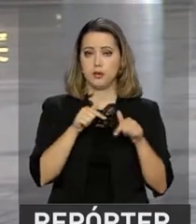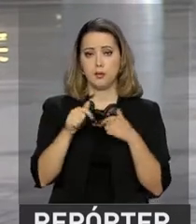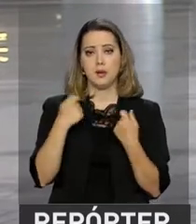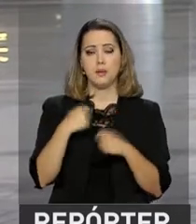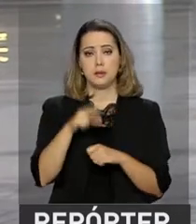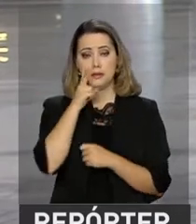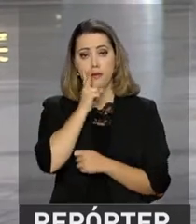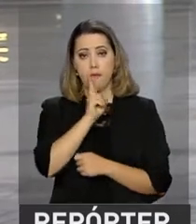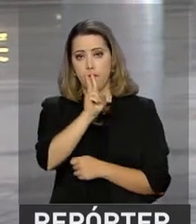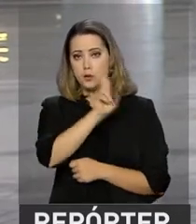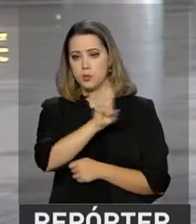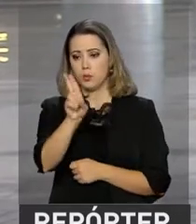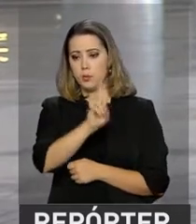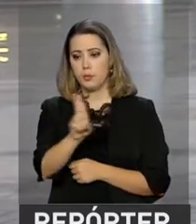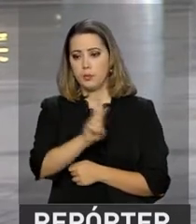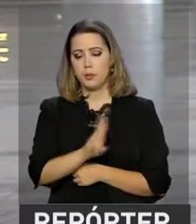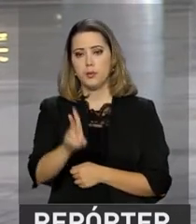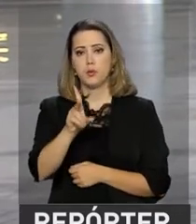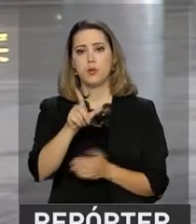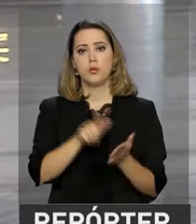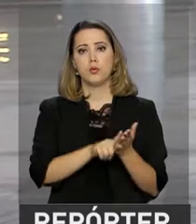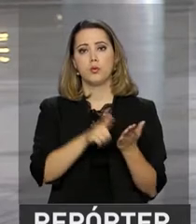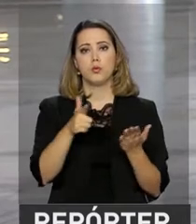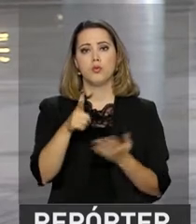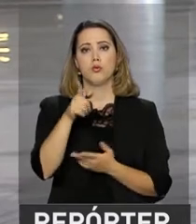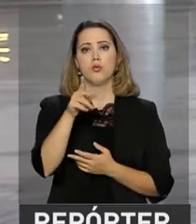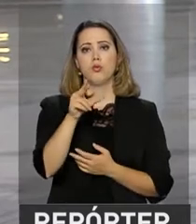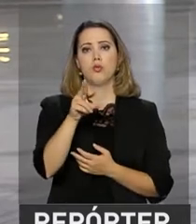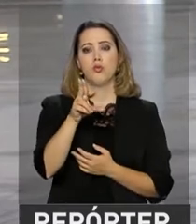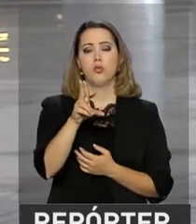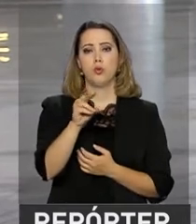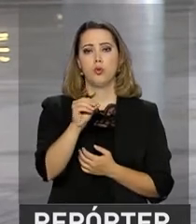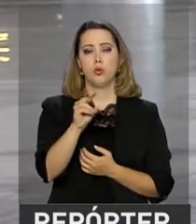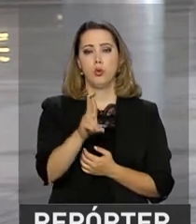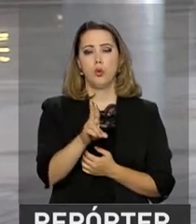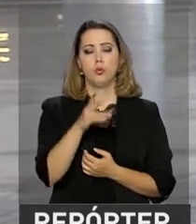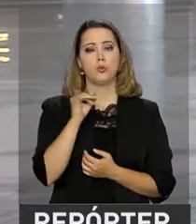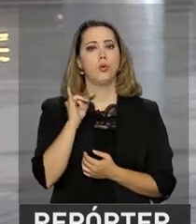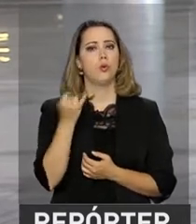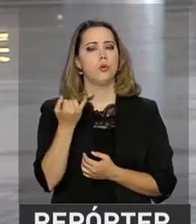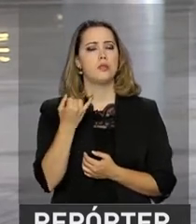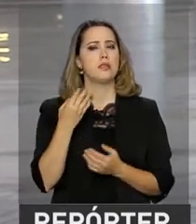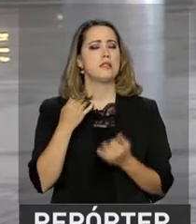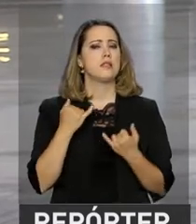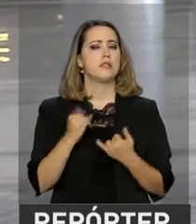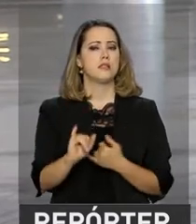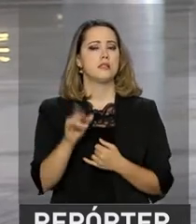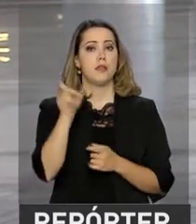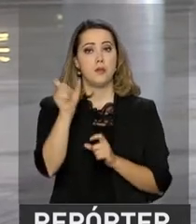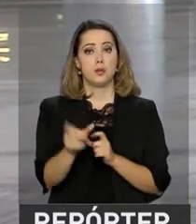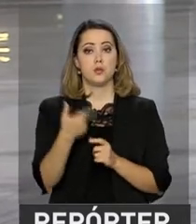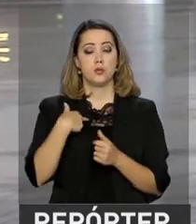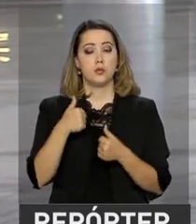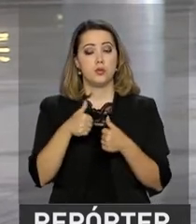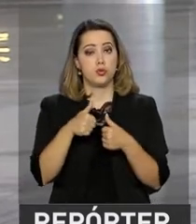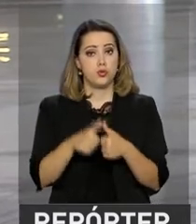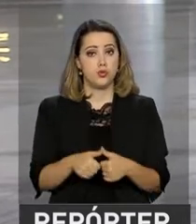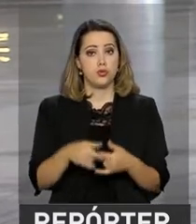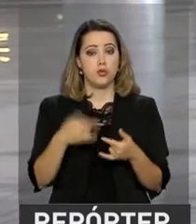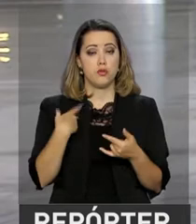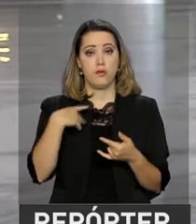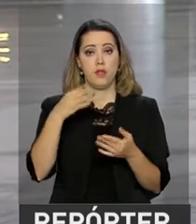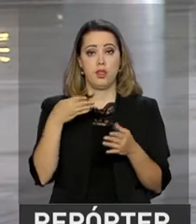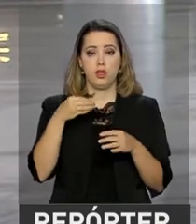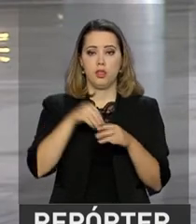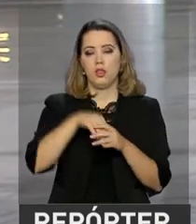está listado na edição de ontem do Diário Oficial da União. Caso ele esteja internado ou impossibilitado de comparecer à perícia,